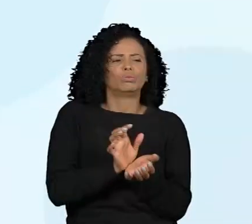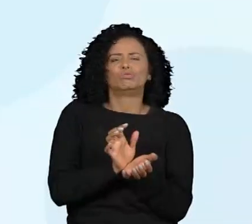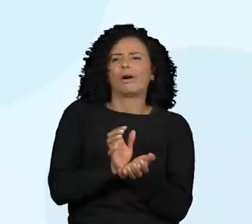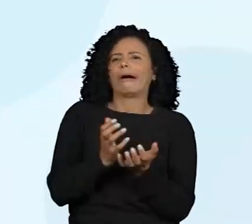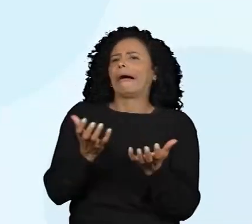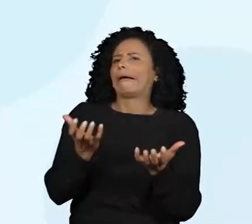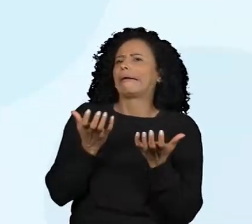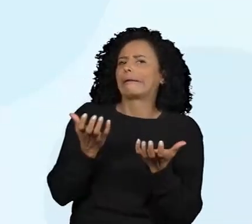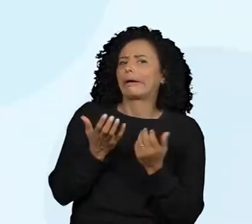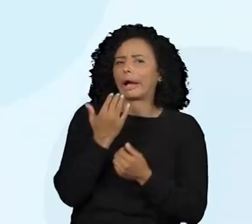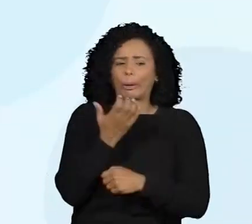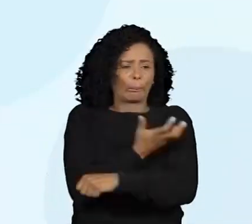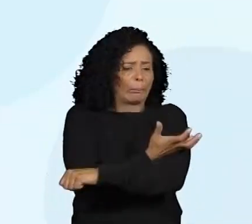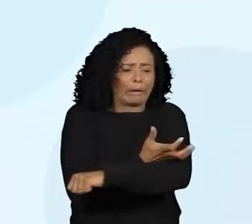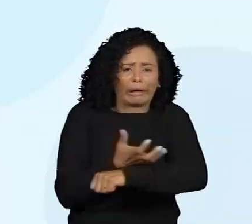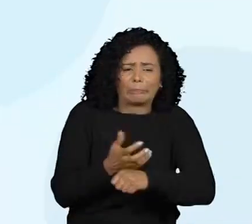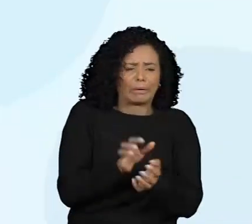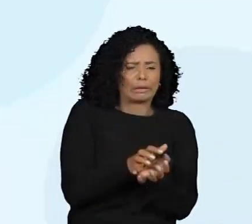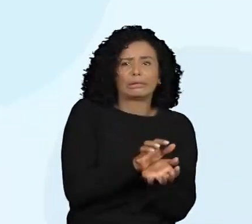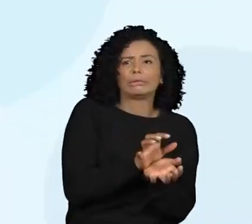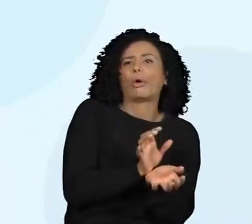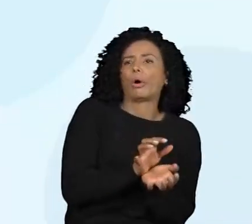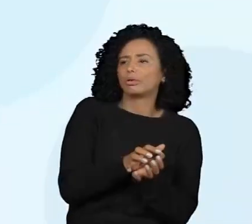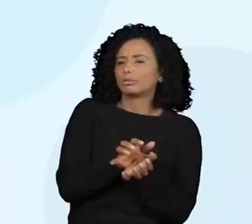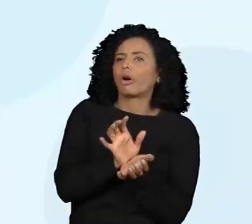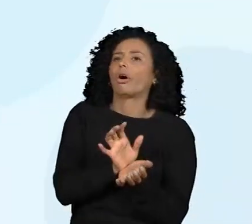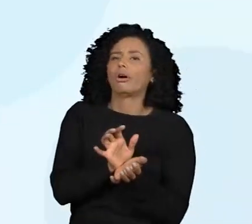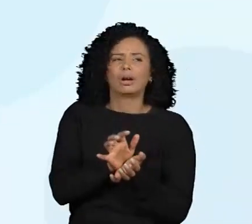i i i i i i i